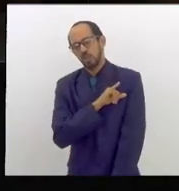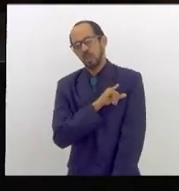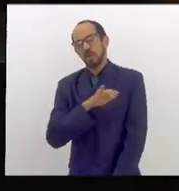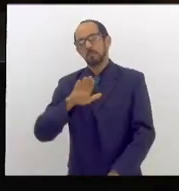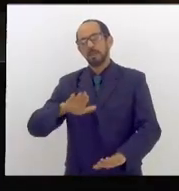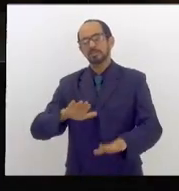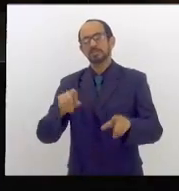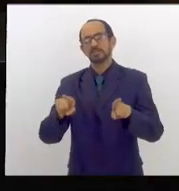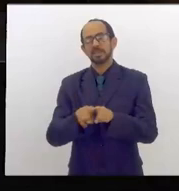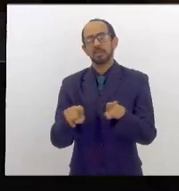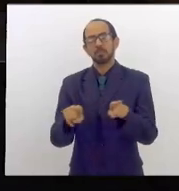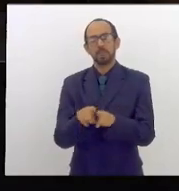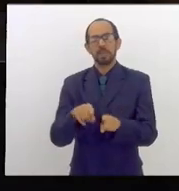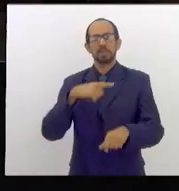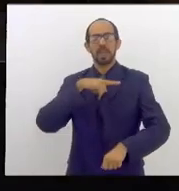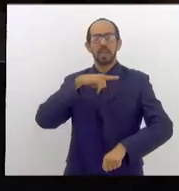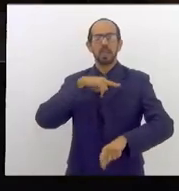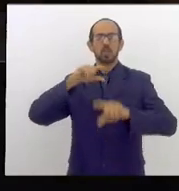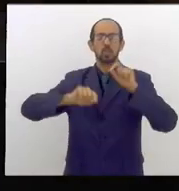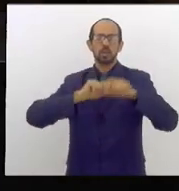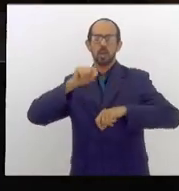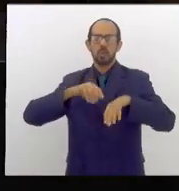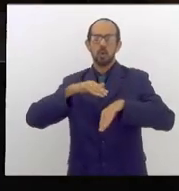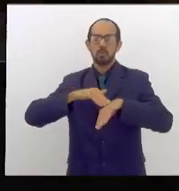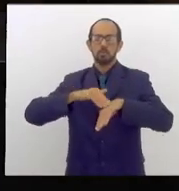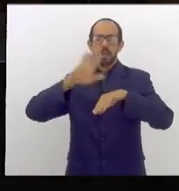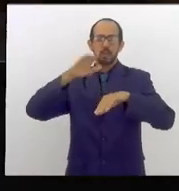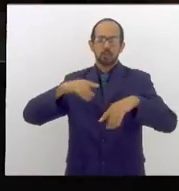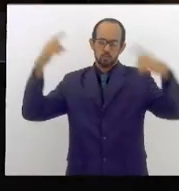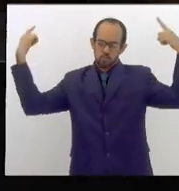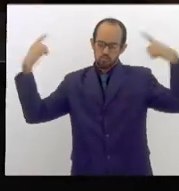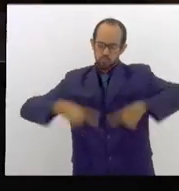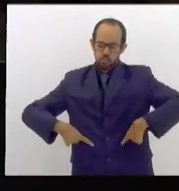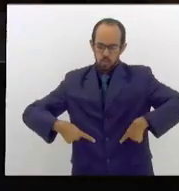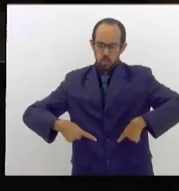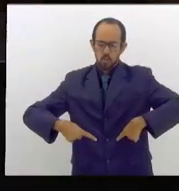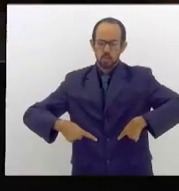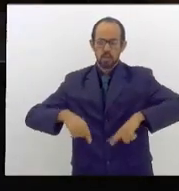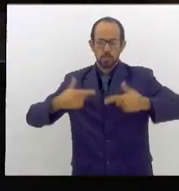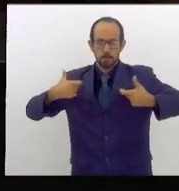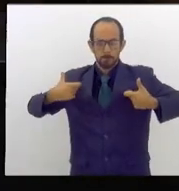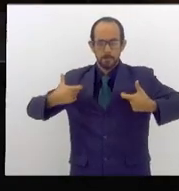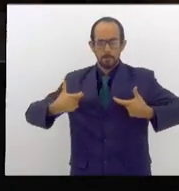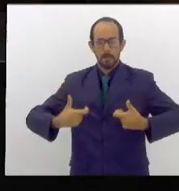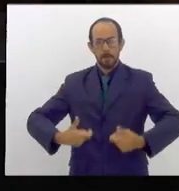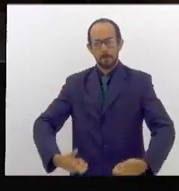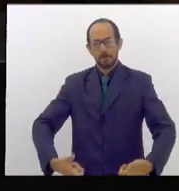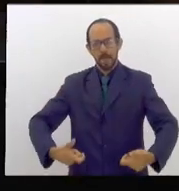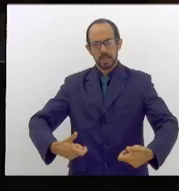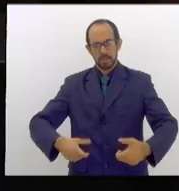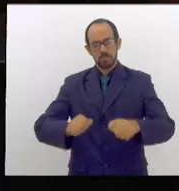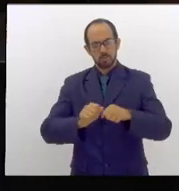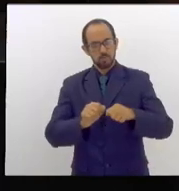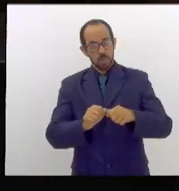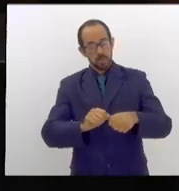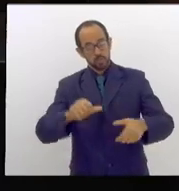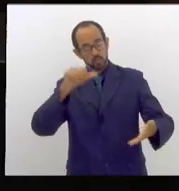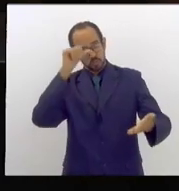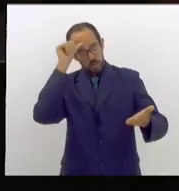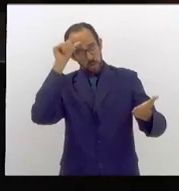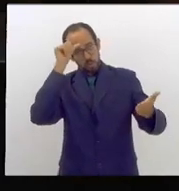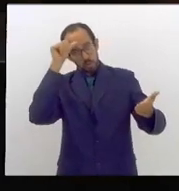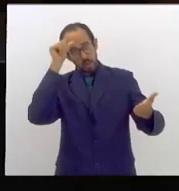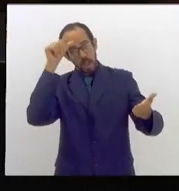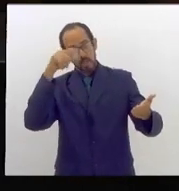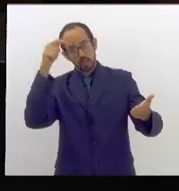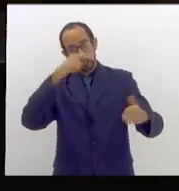há um aumento na lógica de confronto que é tão que fez desse Governador ver no Cláudio Castro o